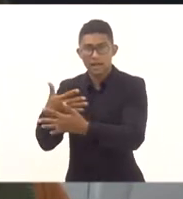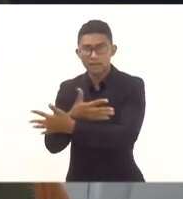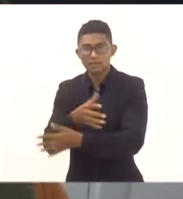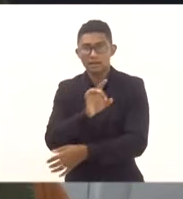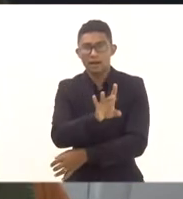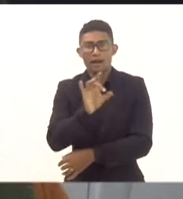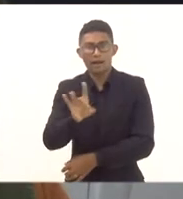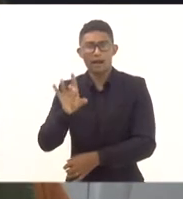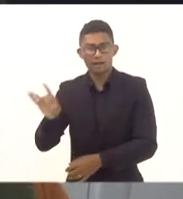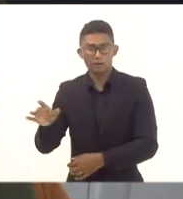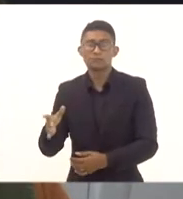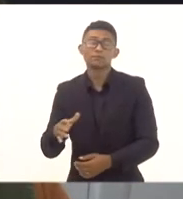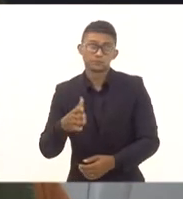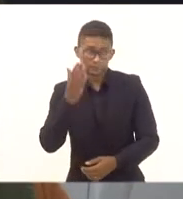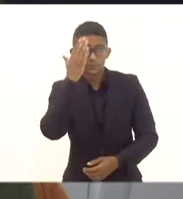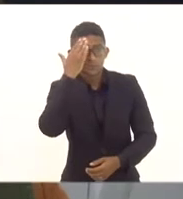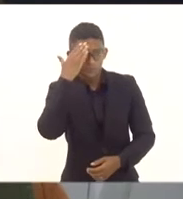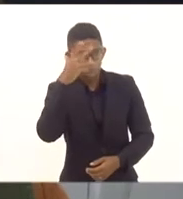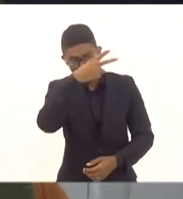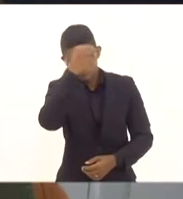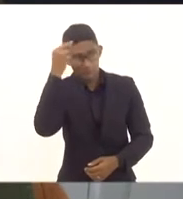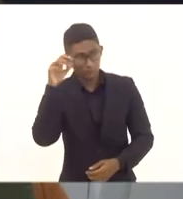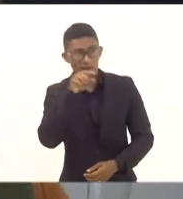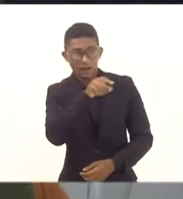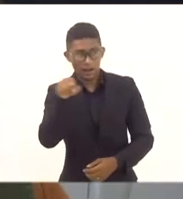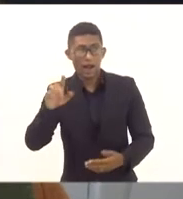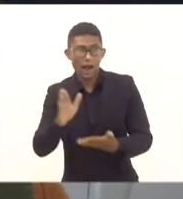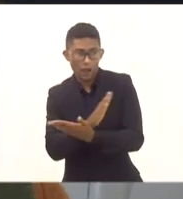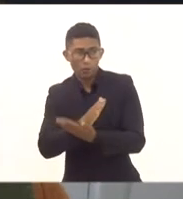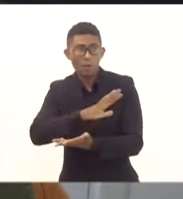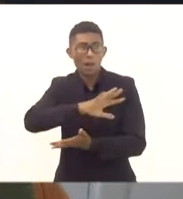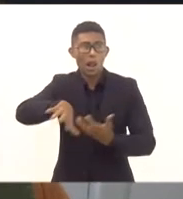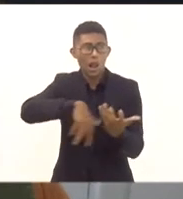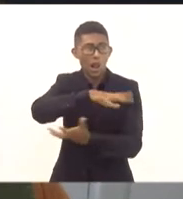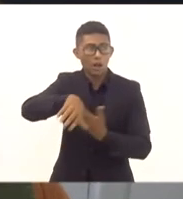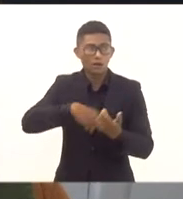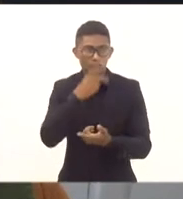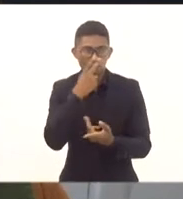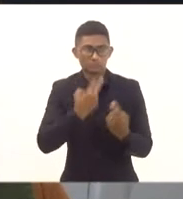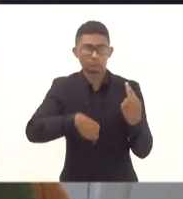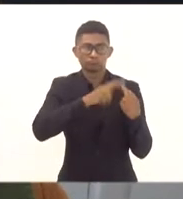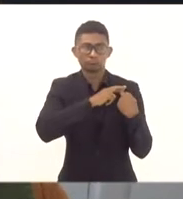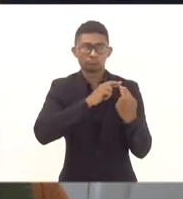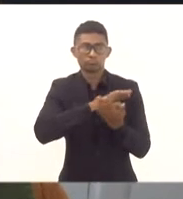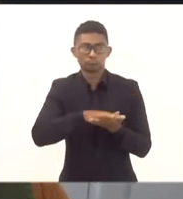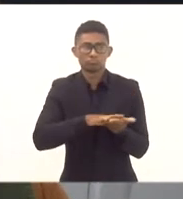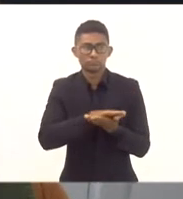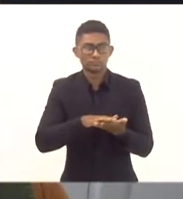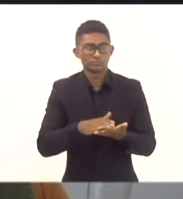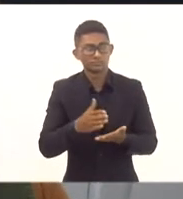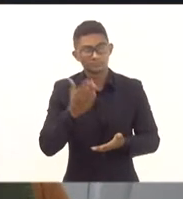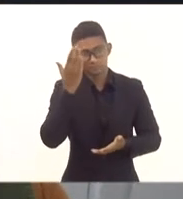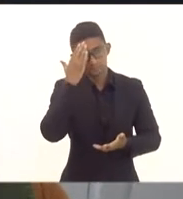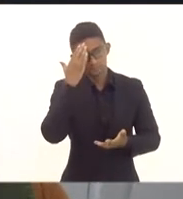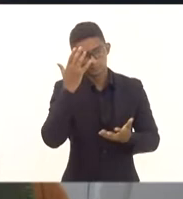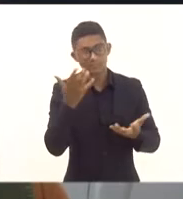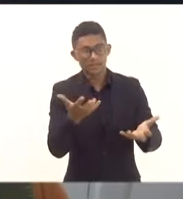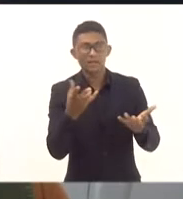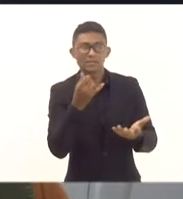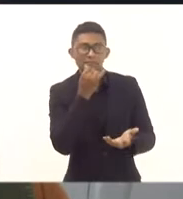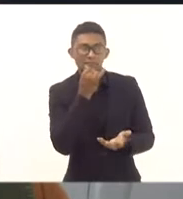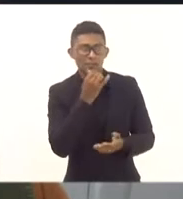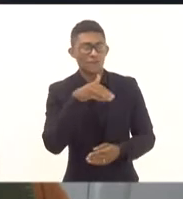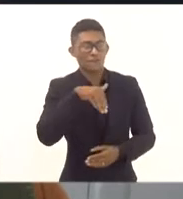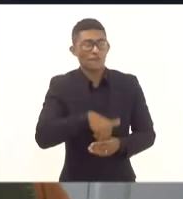só só grande realidade não tem um mínimo de compromisso o e às vezes querendo captar como ser sincero aqui que ela tá vovó tão bom